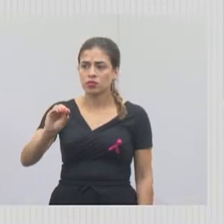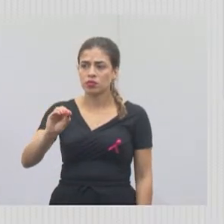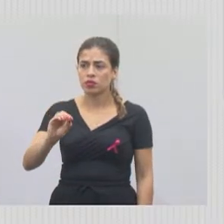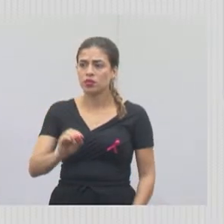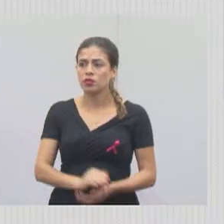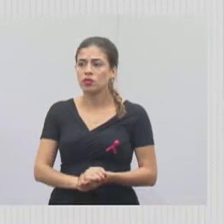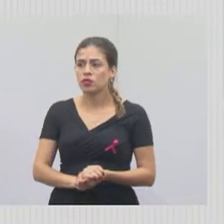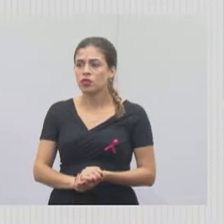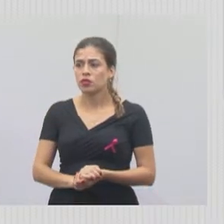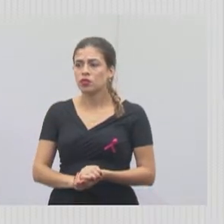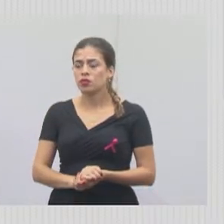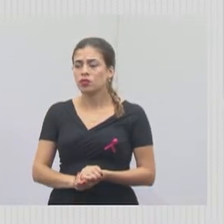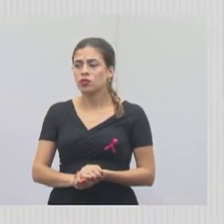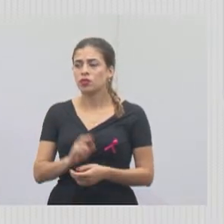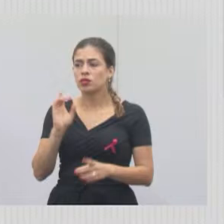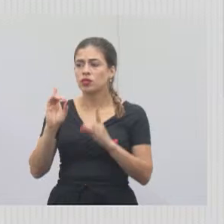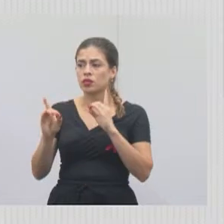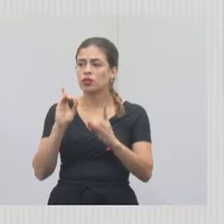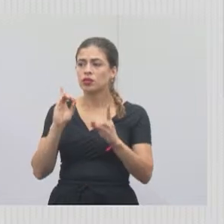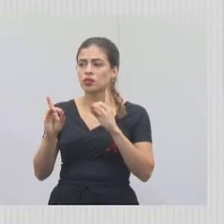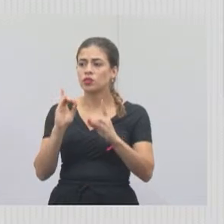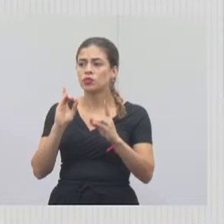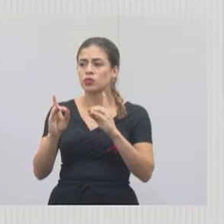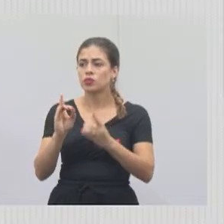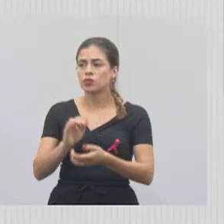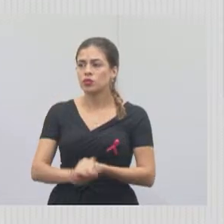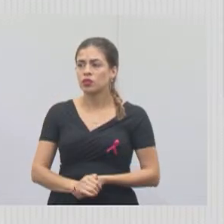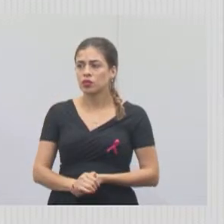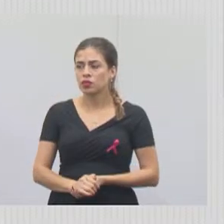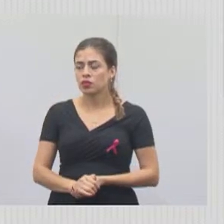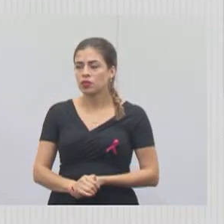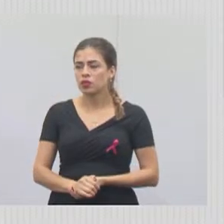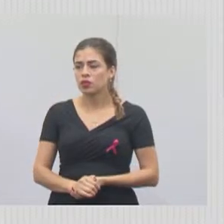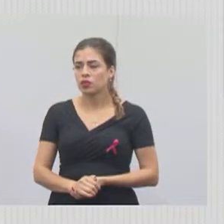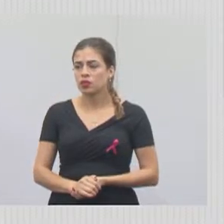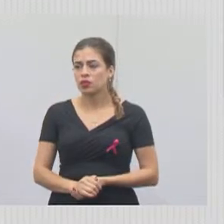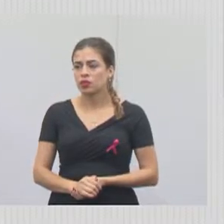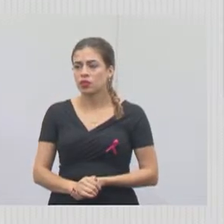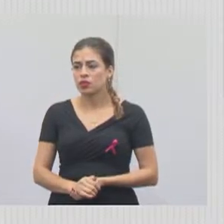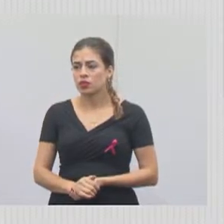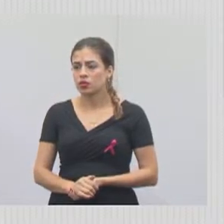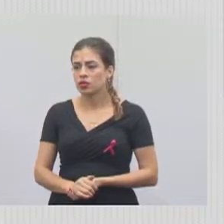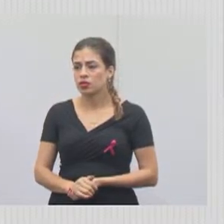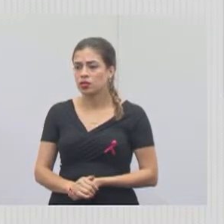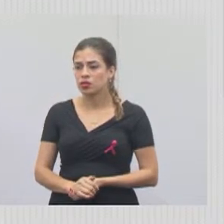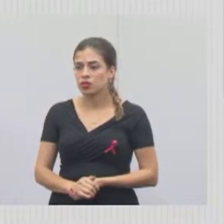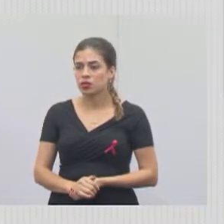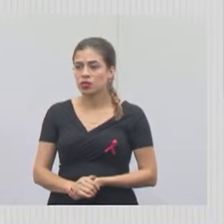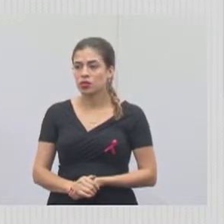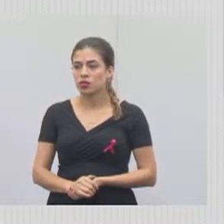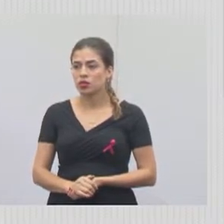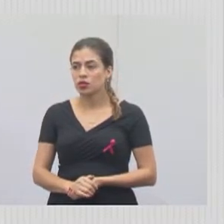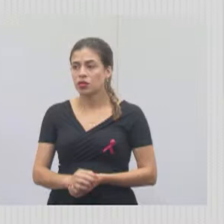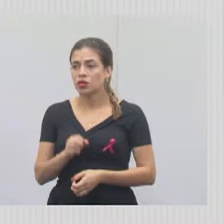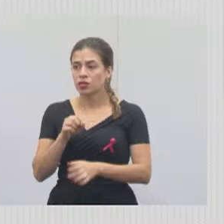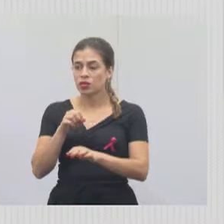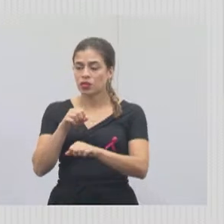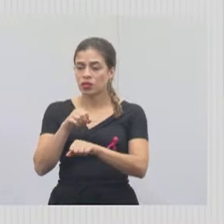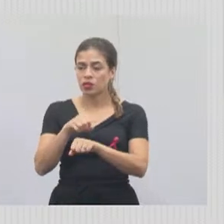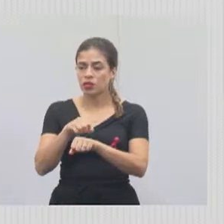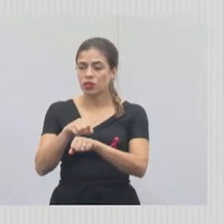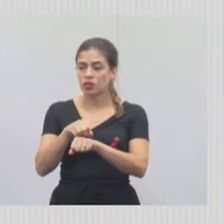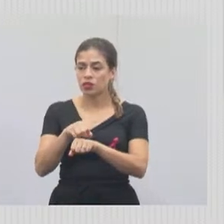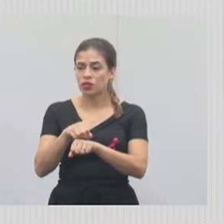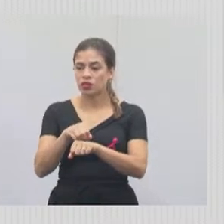na Via Dutra. Temos aí o slide número 4, indicação